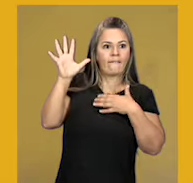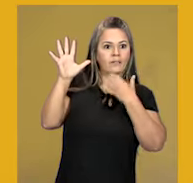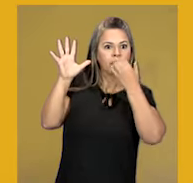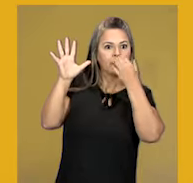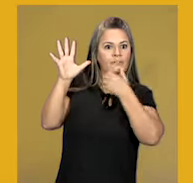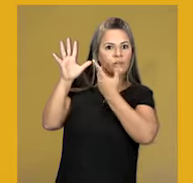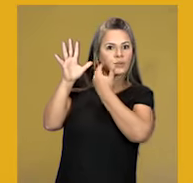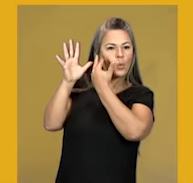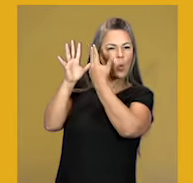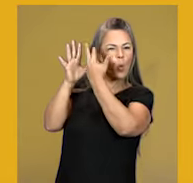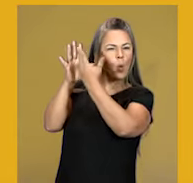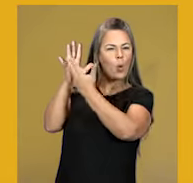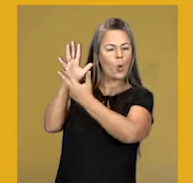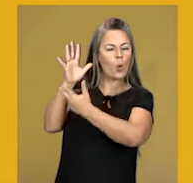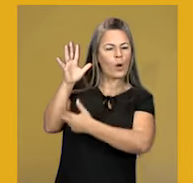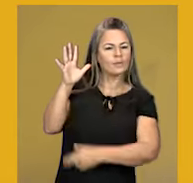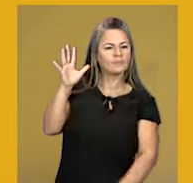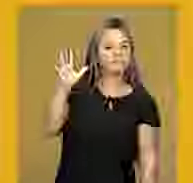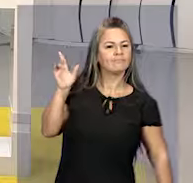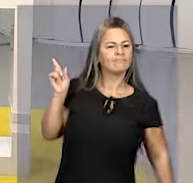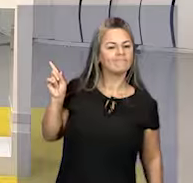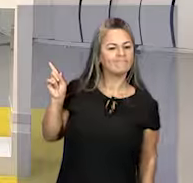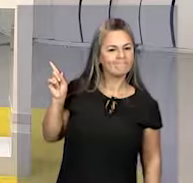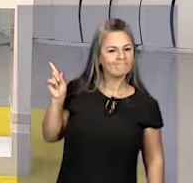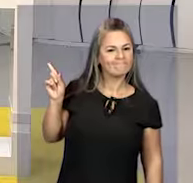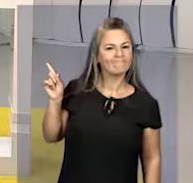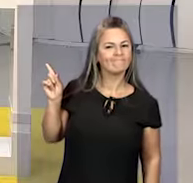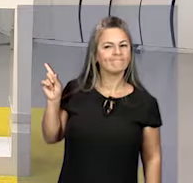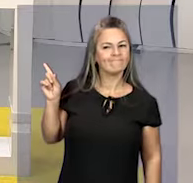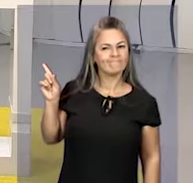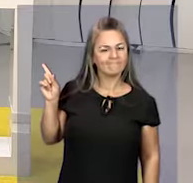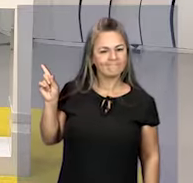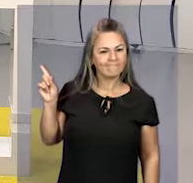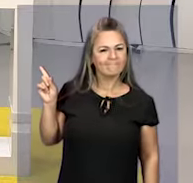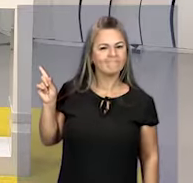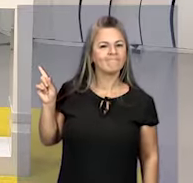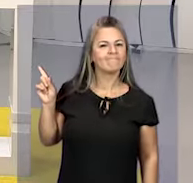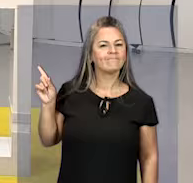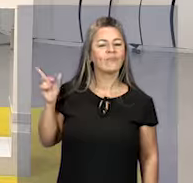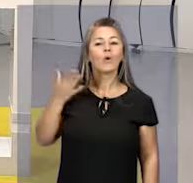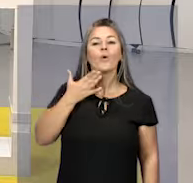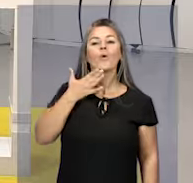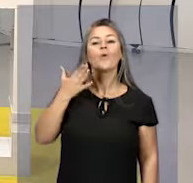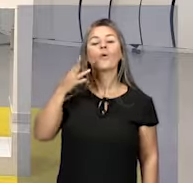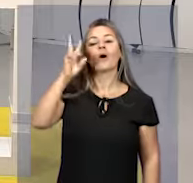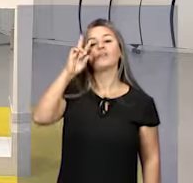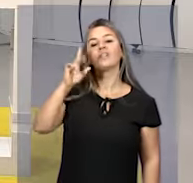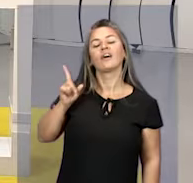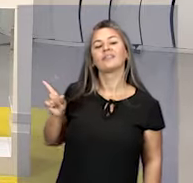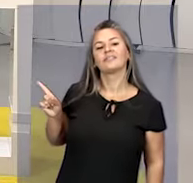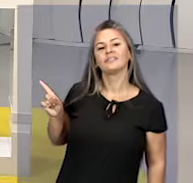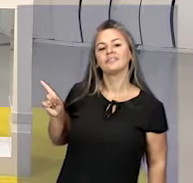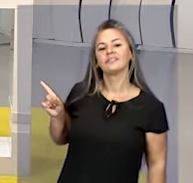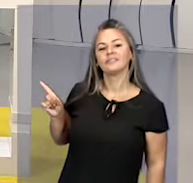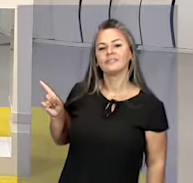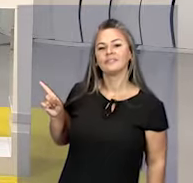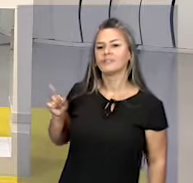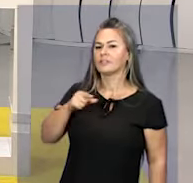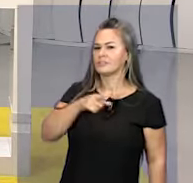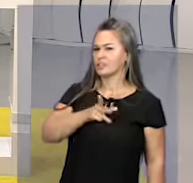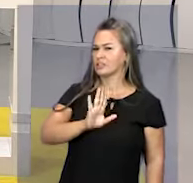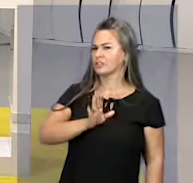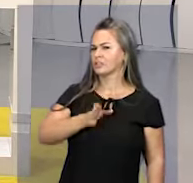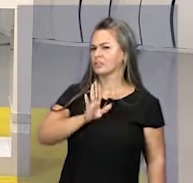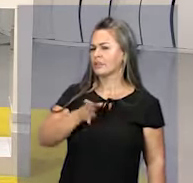frutos. E esse mito da criação, ele faz parte de qual história? Vocês já ouviram